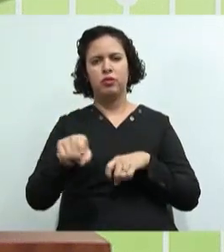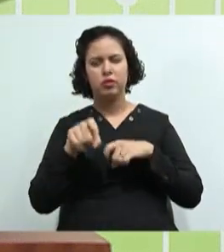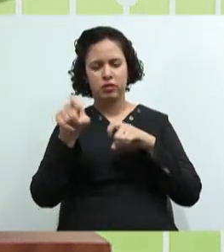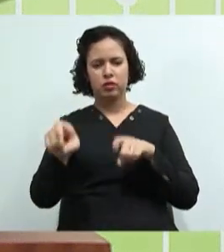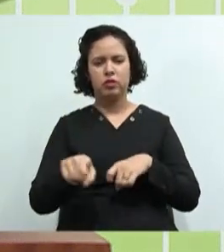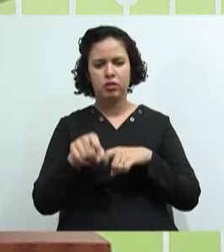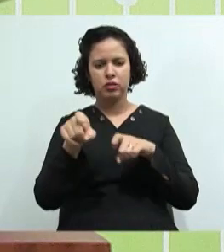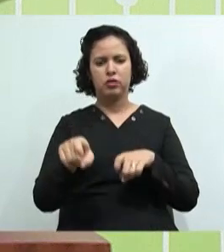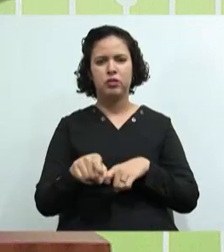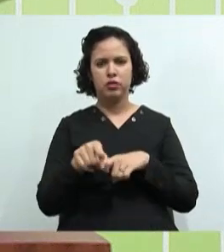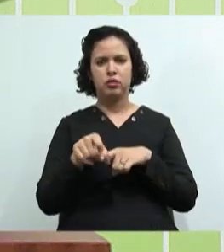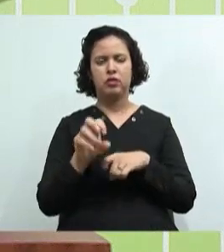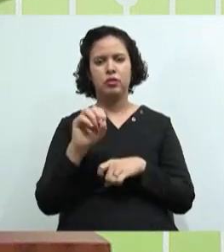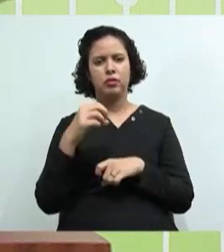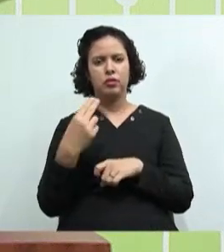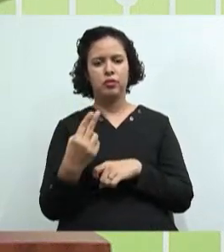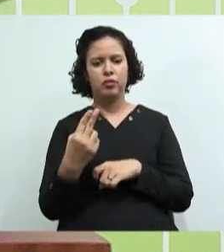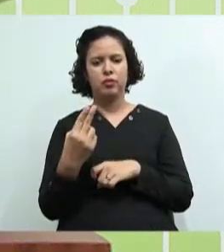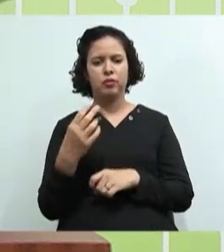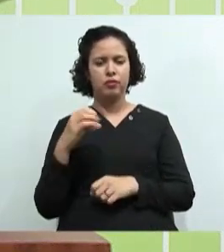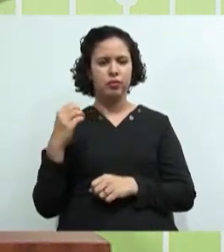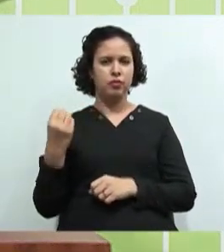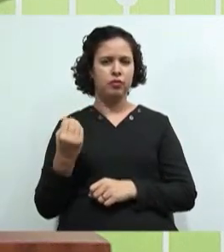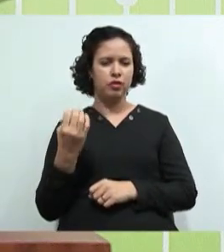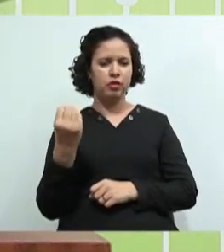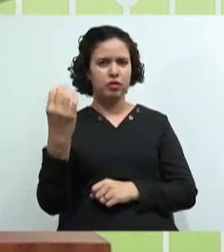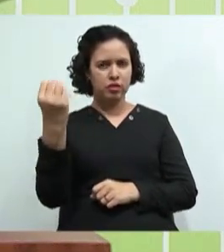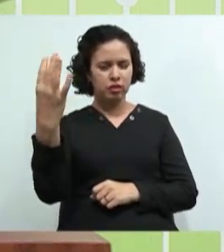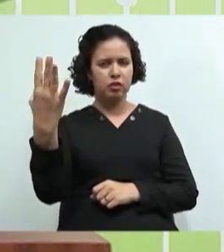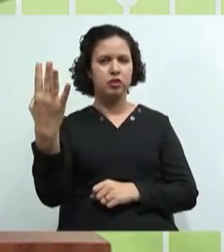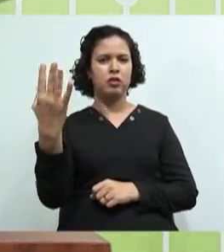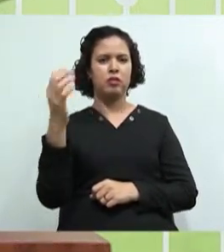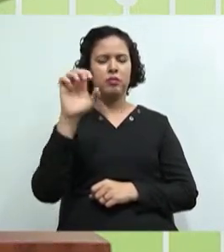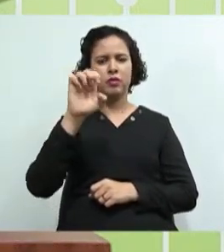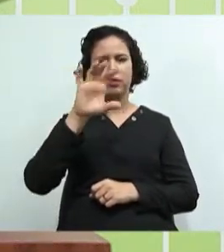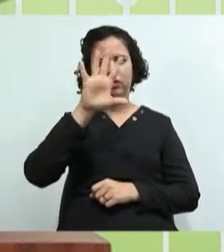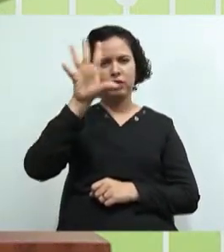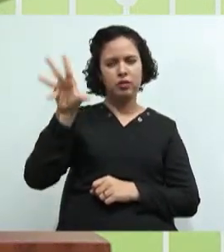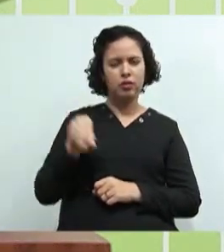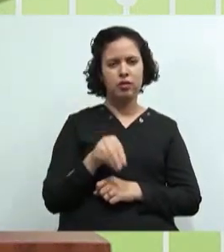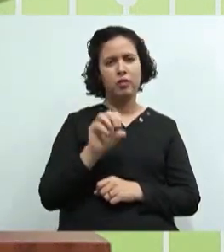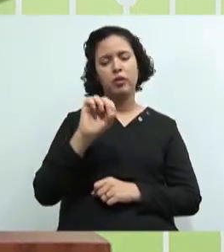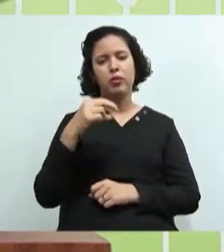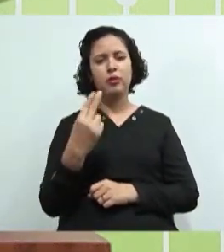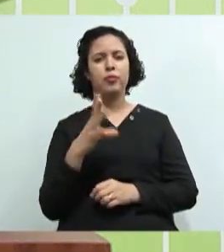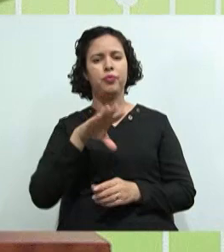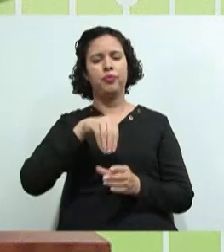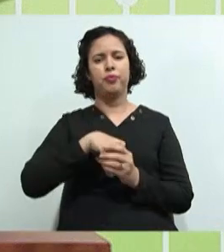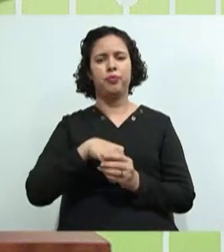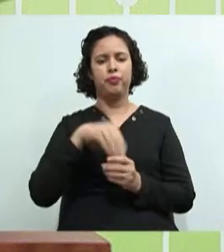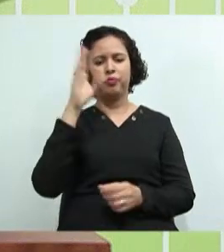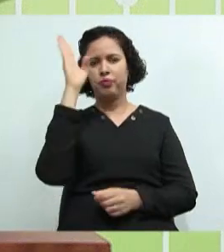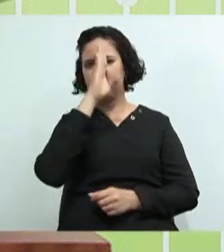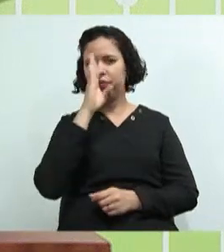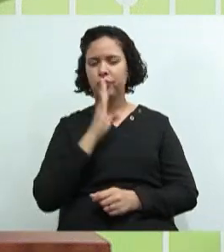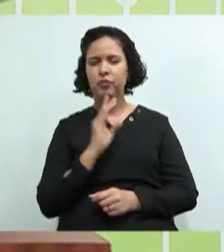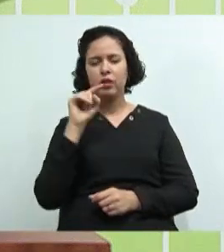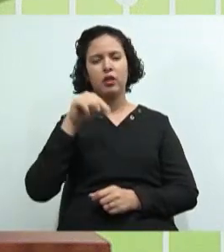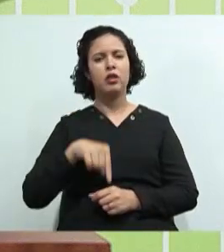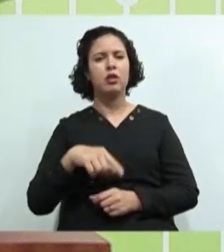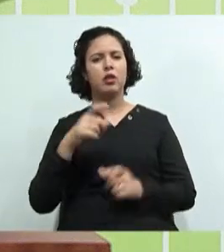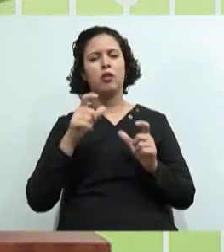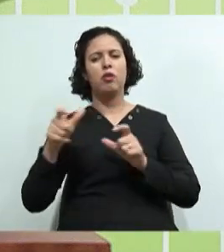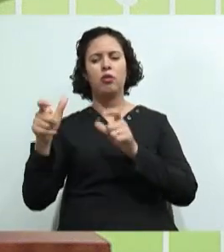fazenda, ou sei lá, ou você viajar para a Europa, ou no Brasil mesmo, nós temos tantos, nosso país aqui é um país maravilhoso, tem